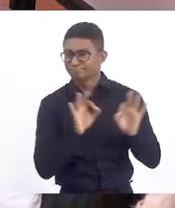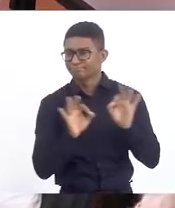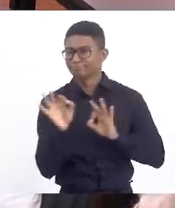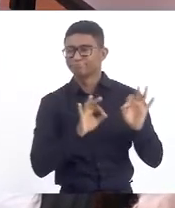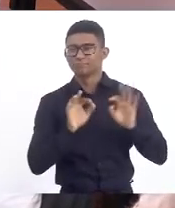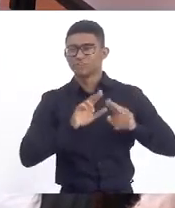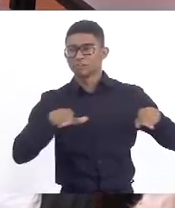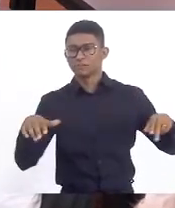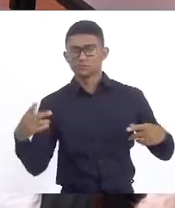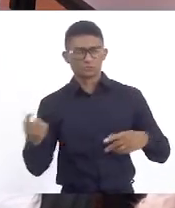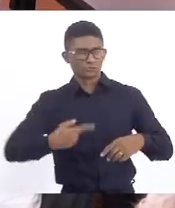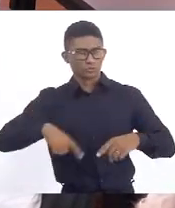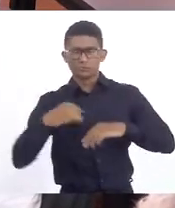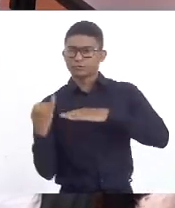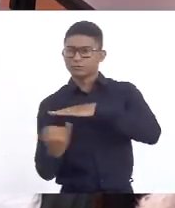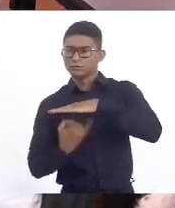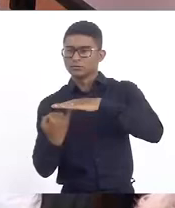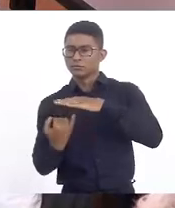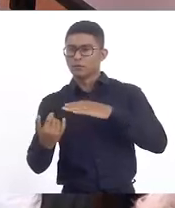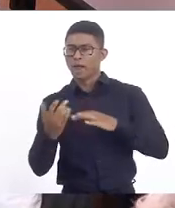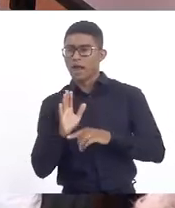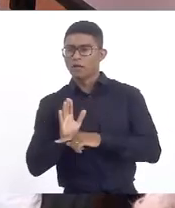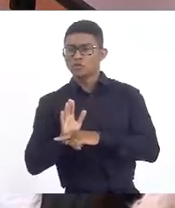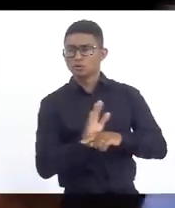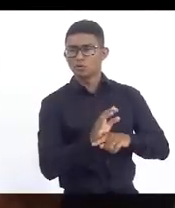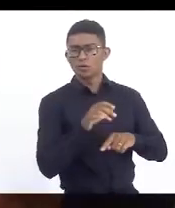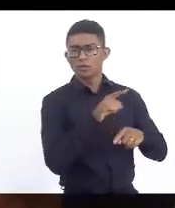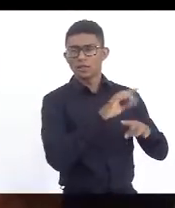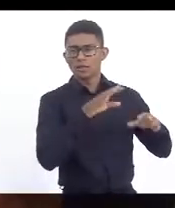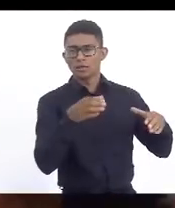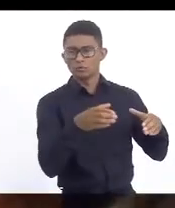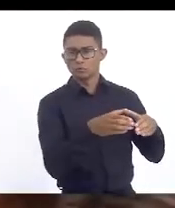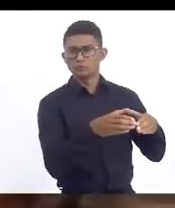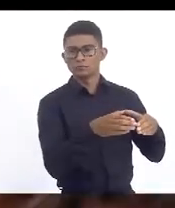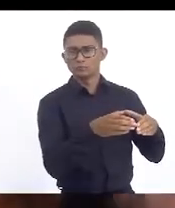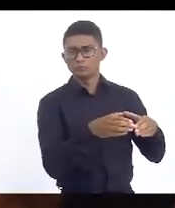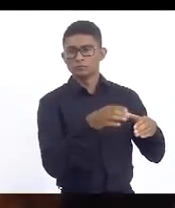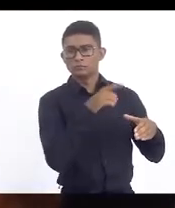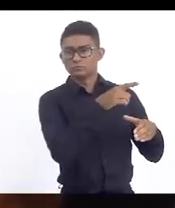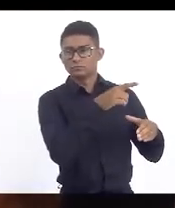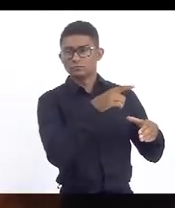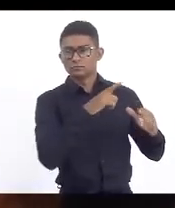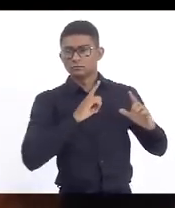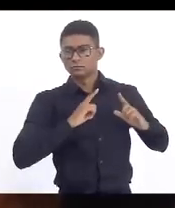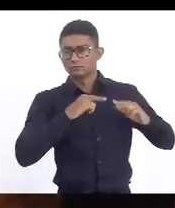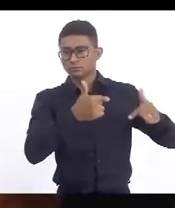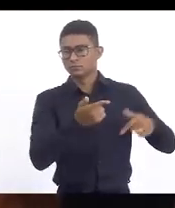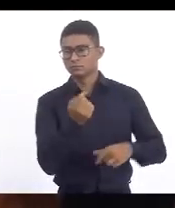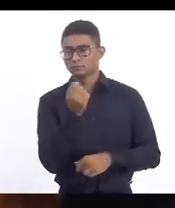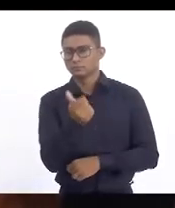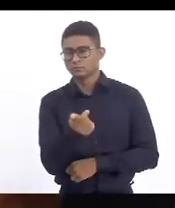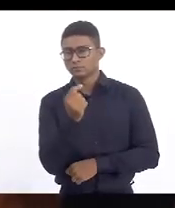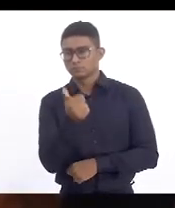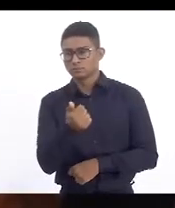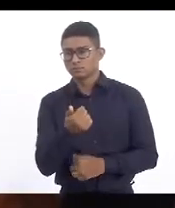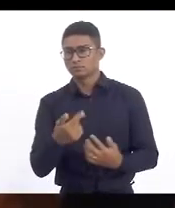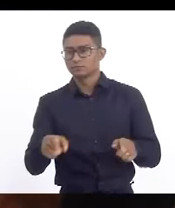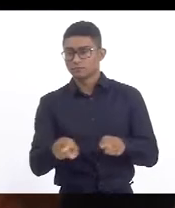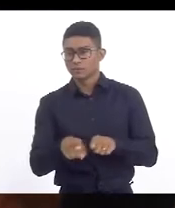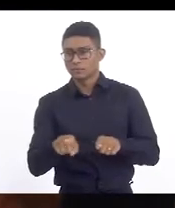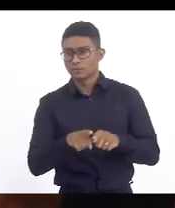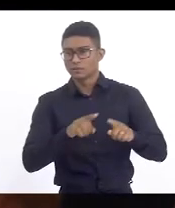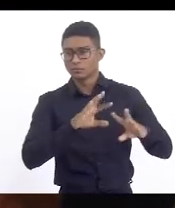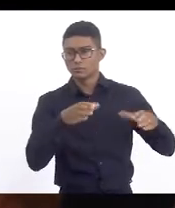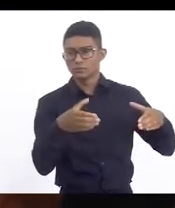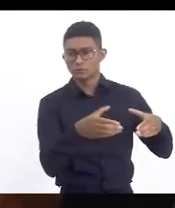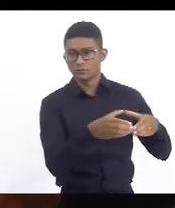das instituições que ajudamos a construir aquele comitê que tem uma baixa atuação. O Comitê Guandu, a mesma coisa. Nós